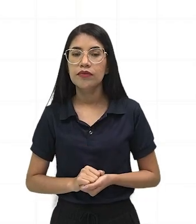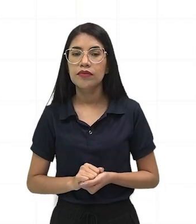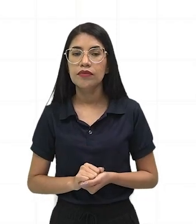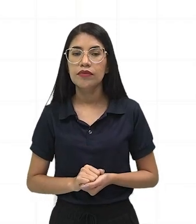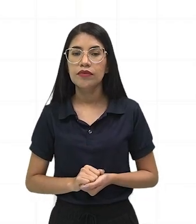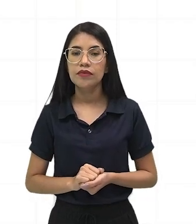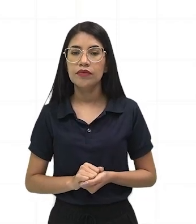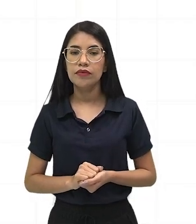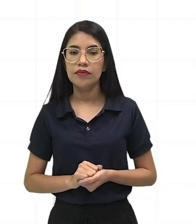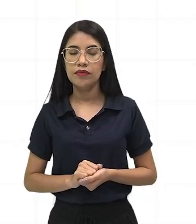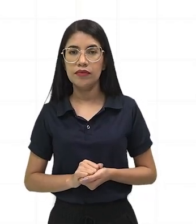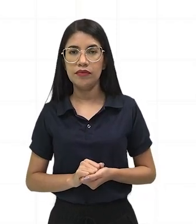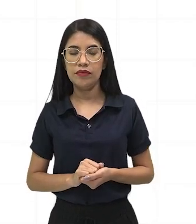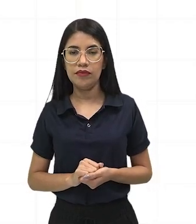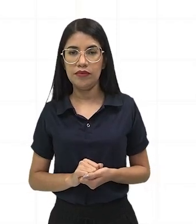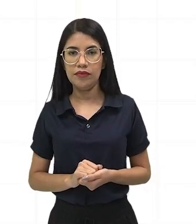velocidade